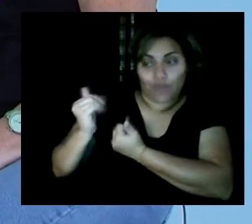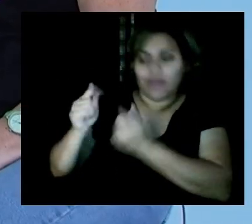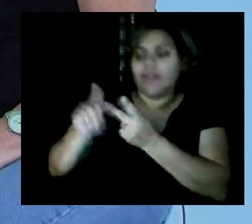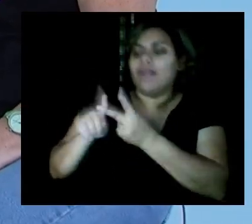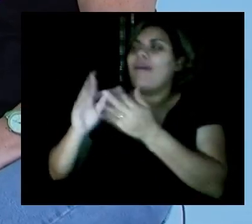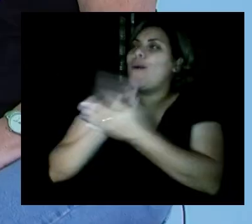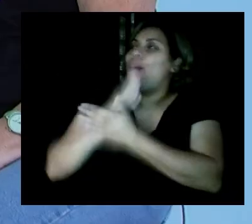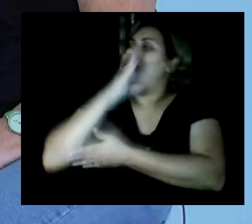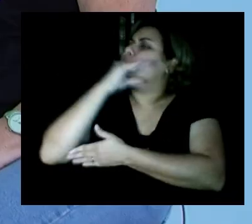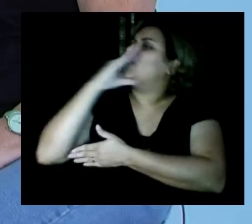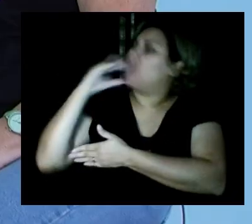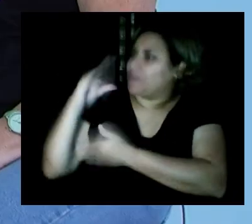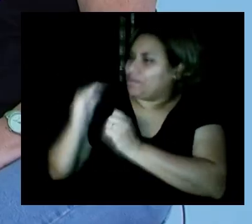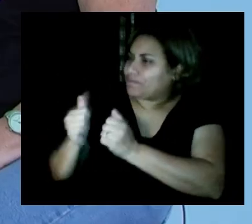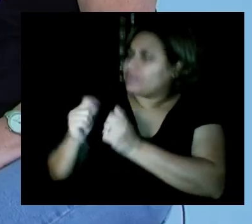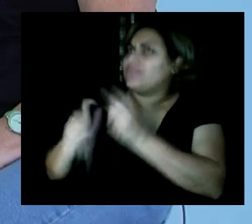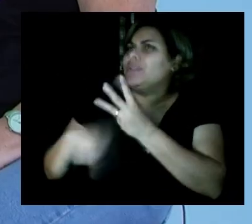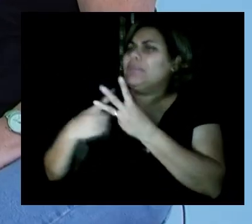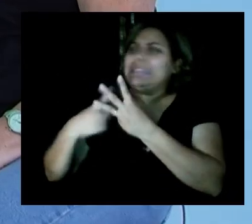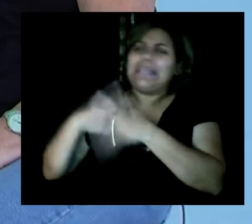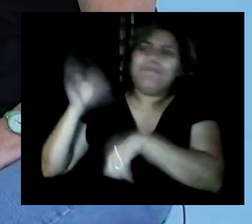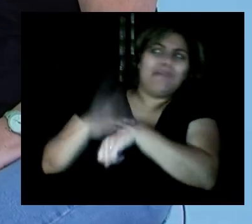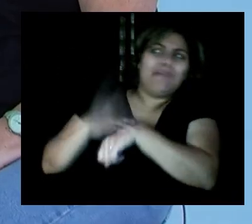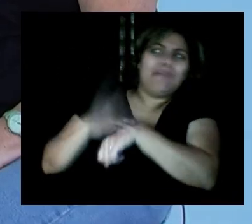demanda maior por idade?